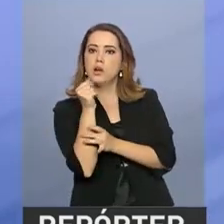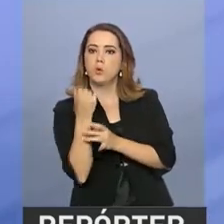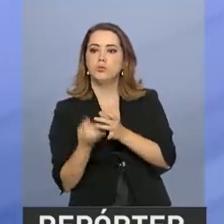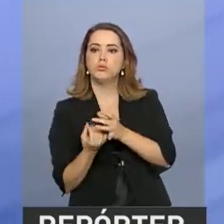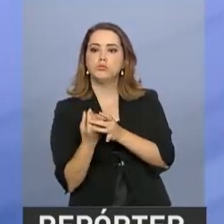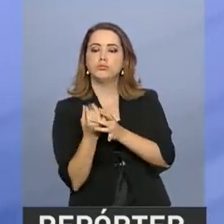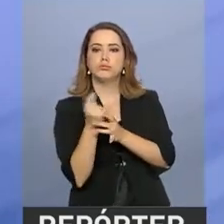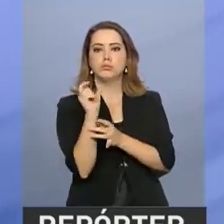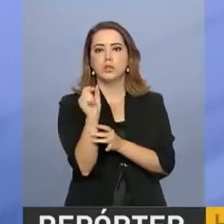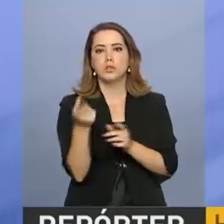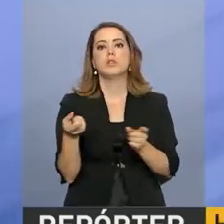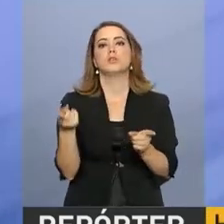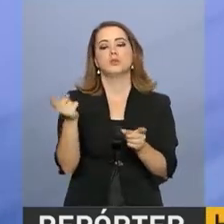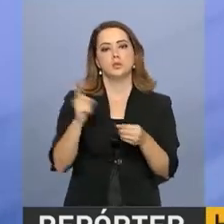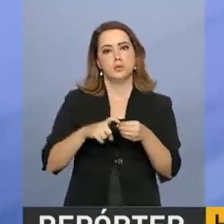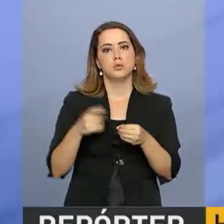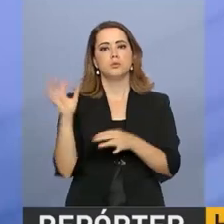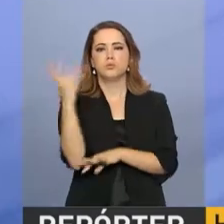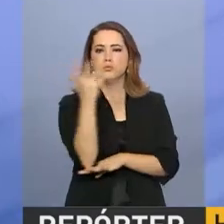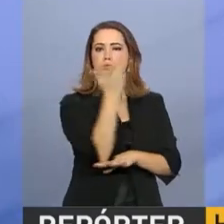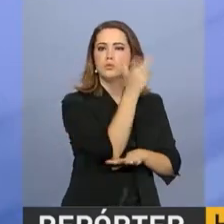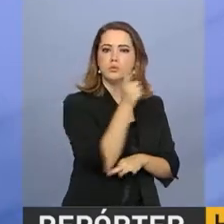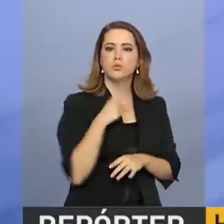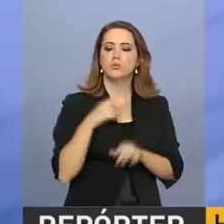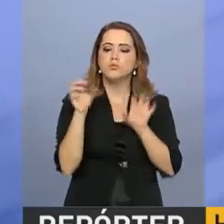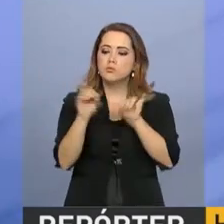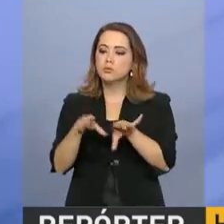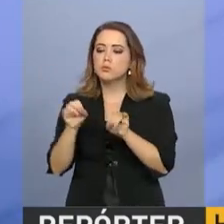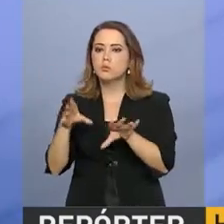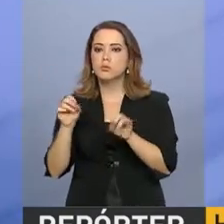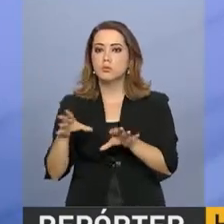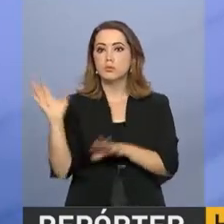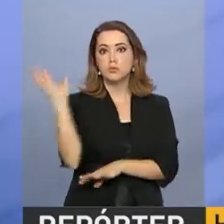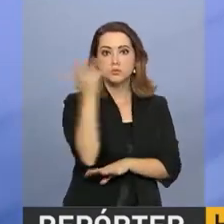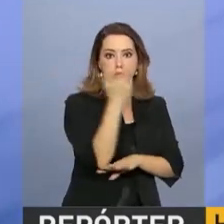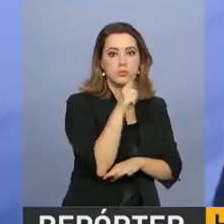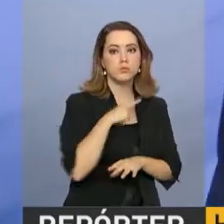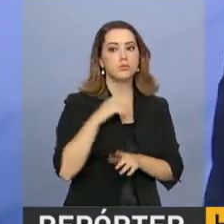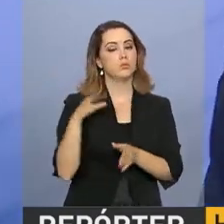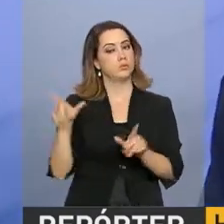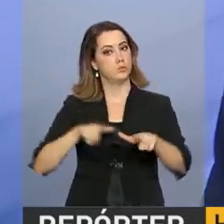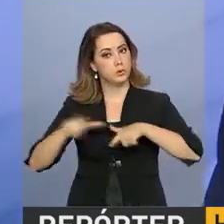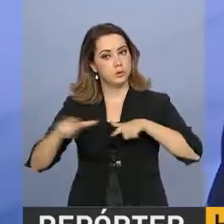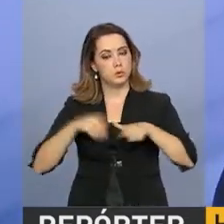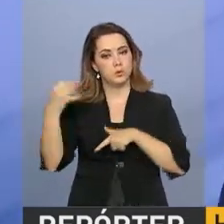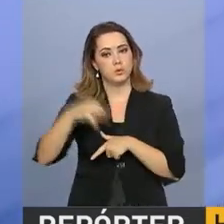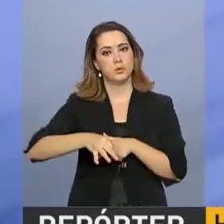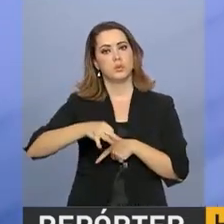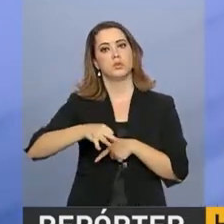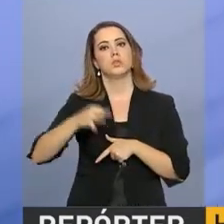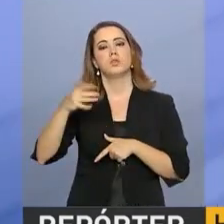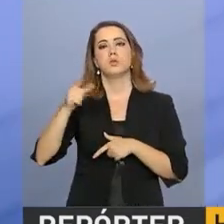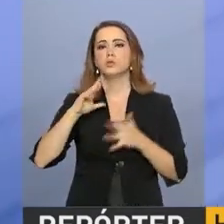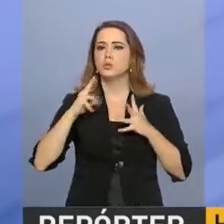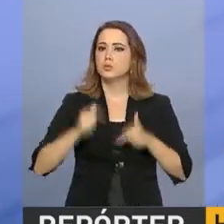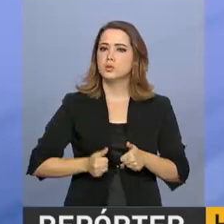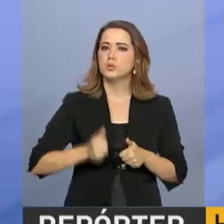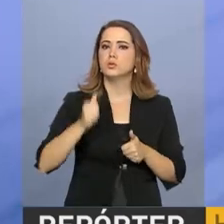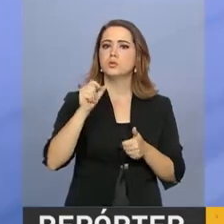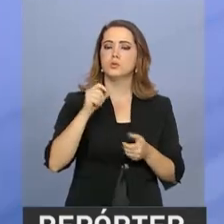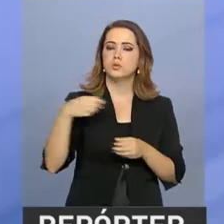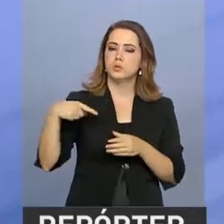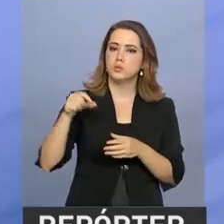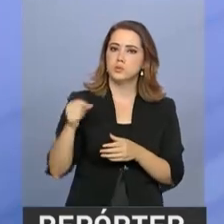áreas degradadas, educação ambiental e capacitação institucional, saneamento básico, coleta